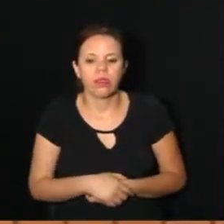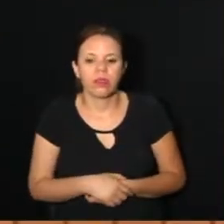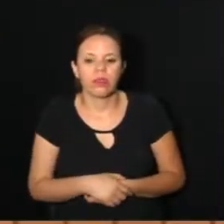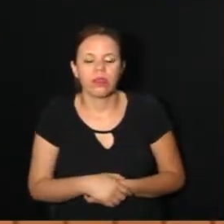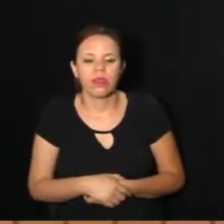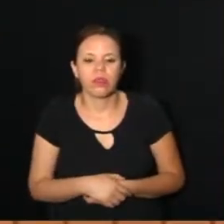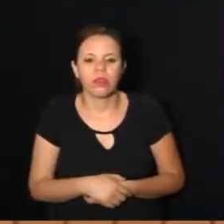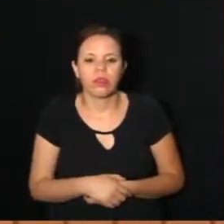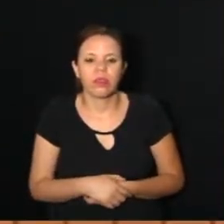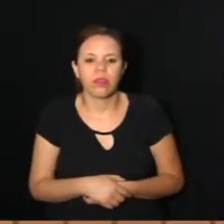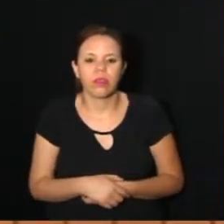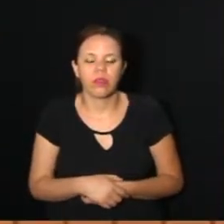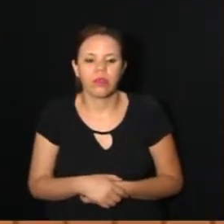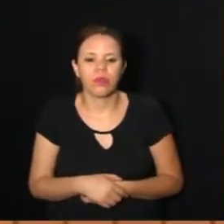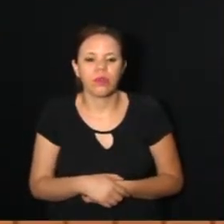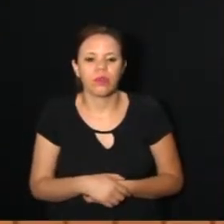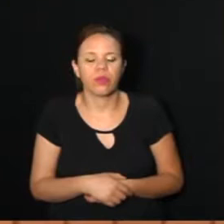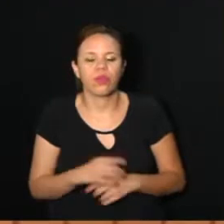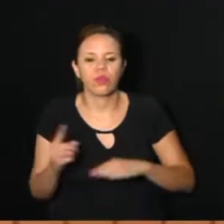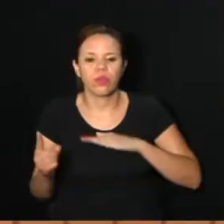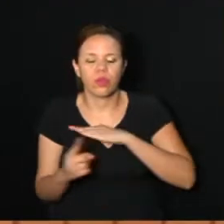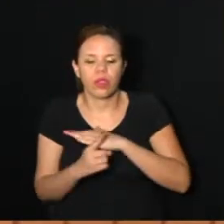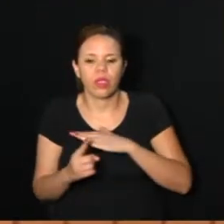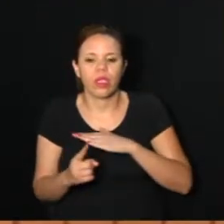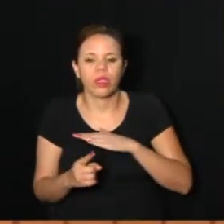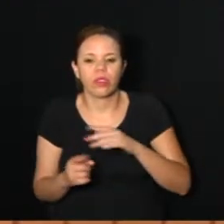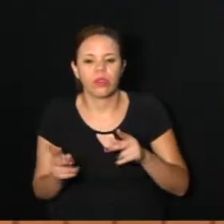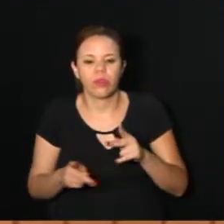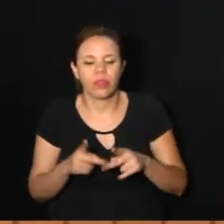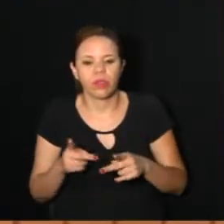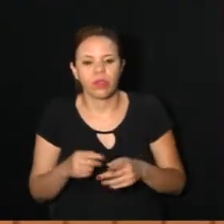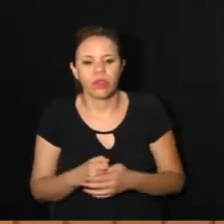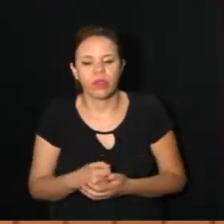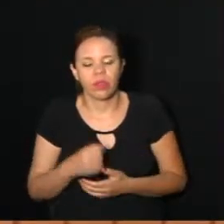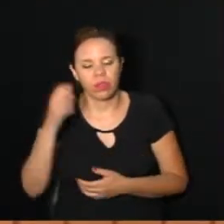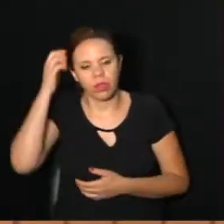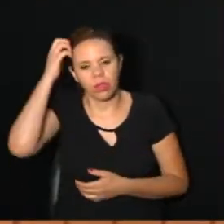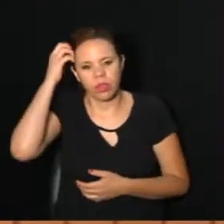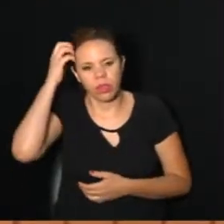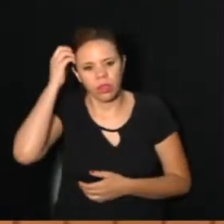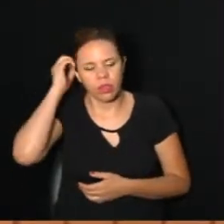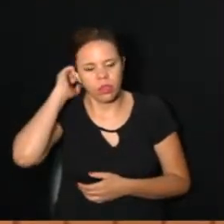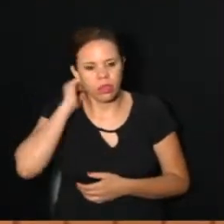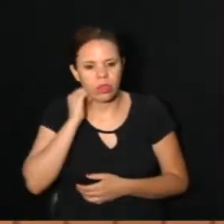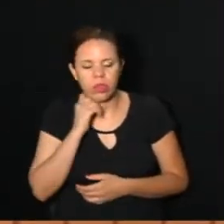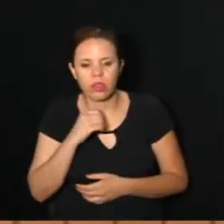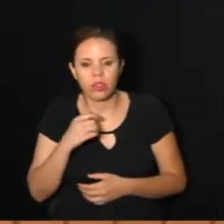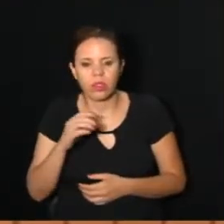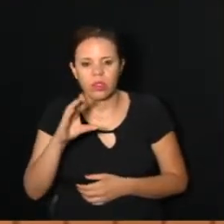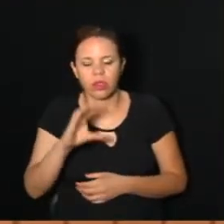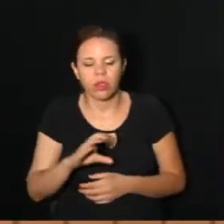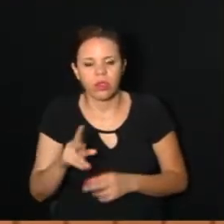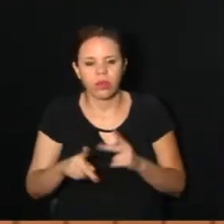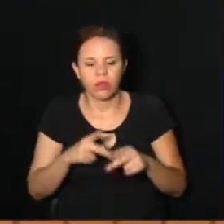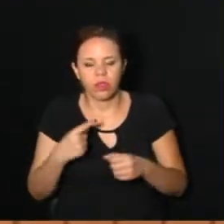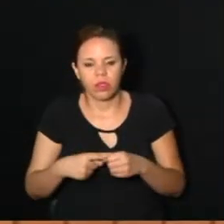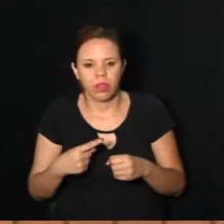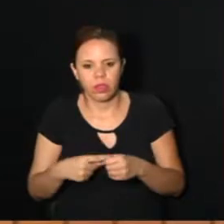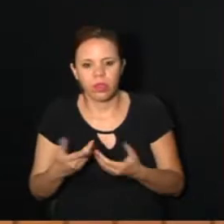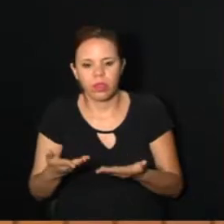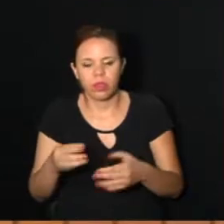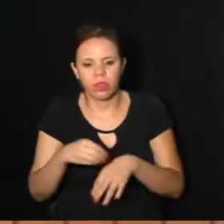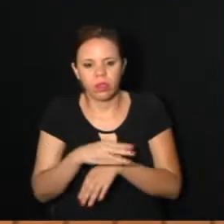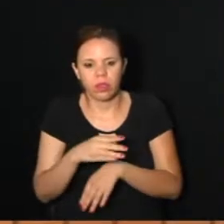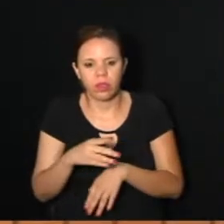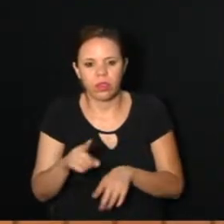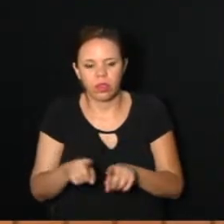do cliente aí, não é um cliente, perdão, do munícipe, né? Mas tragam, sim, que é importante, está